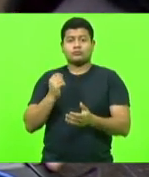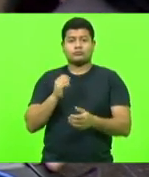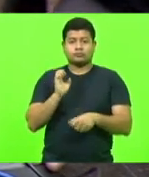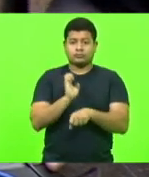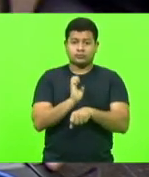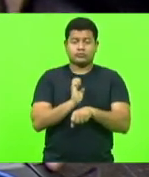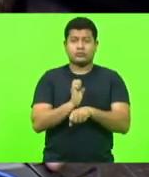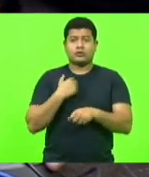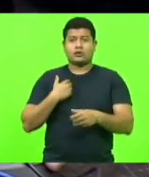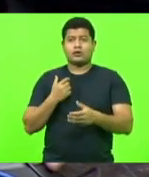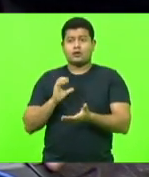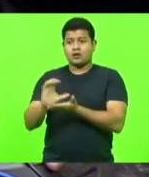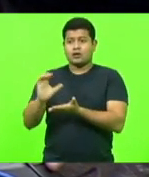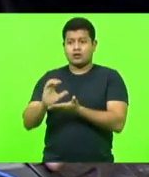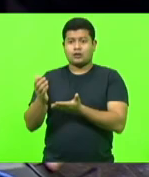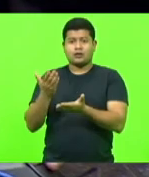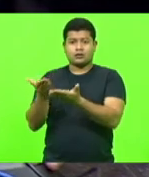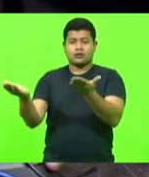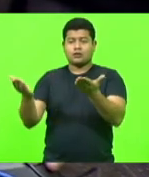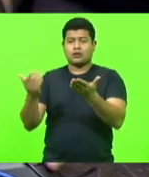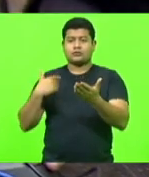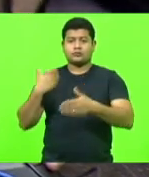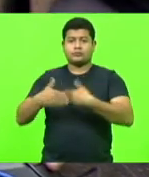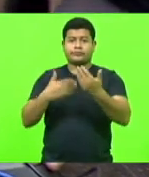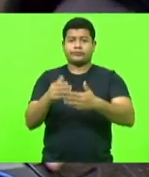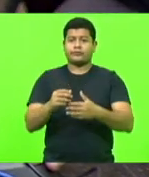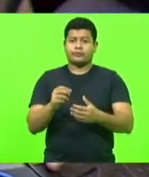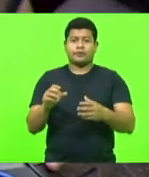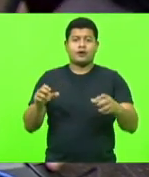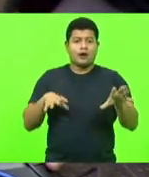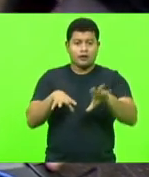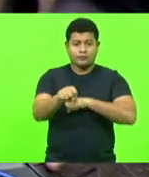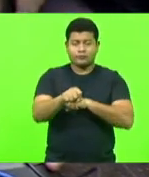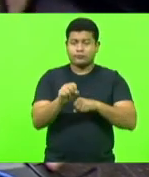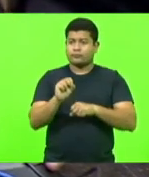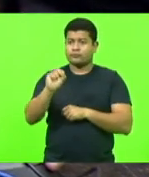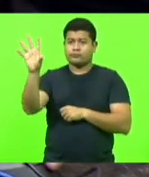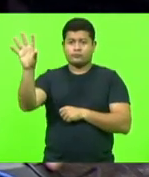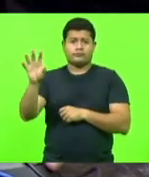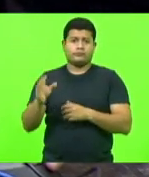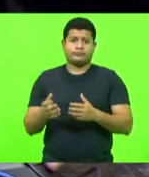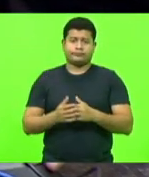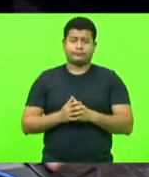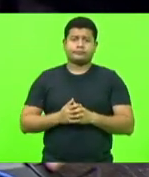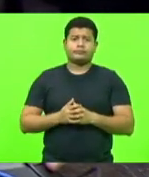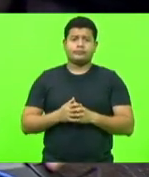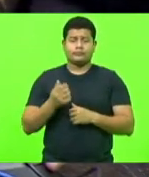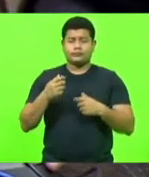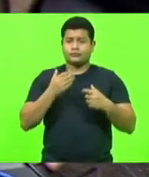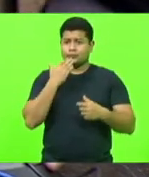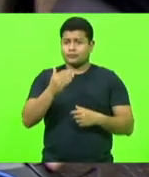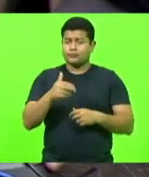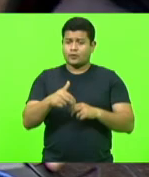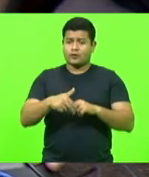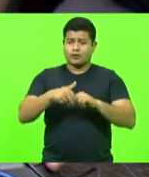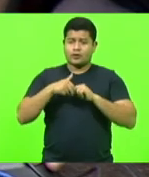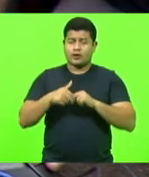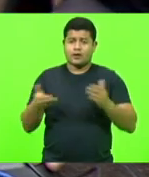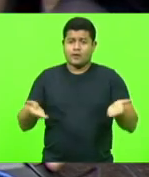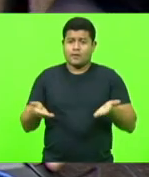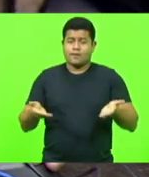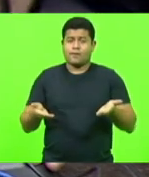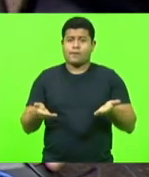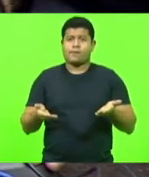vão ficar em Santa Catarina. Por isso aqui meu pedido para a gente fazer o levantamento desses dados, para que a gente possa começar a